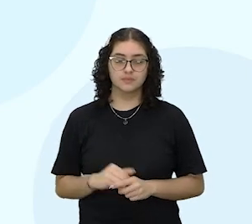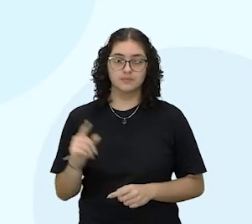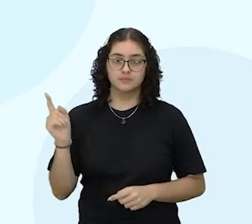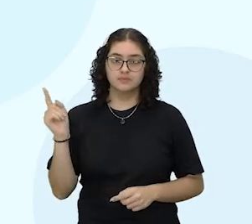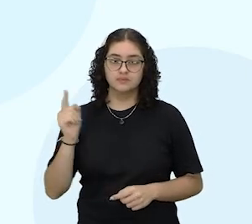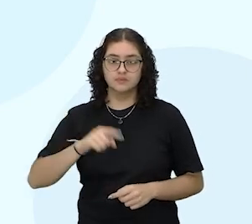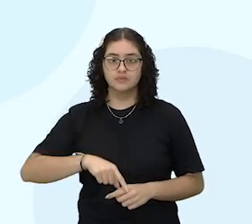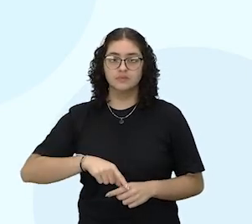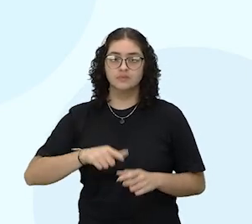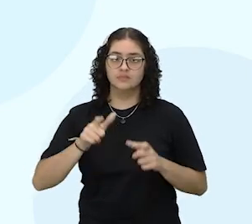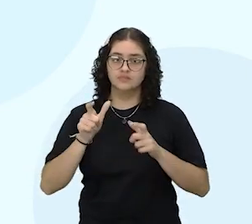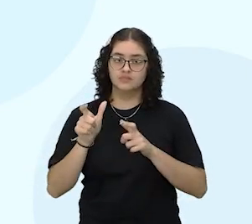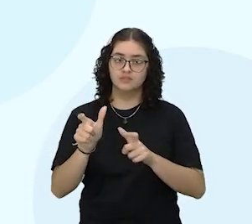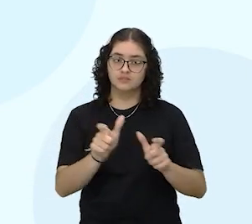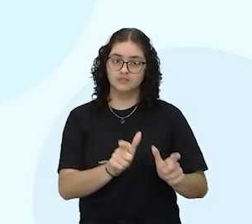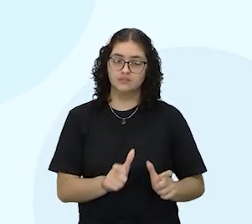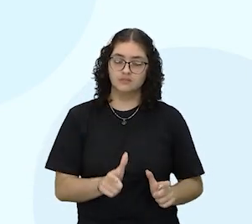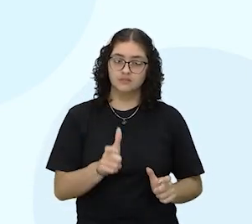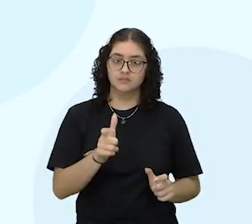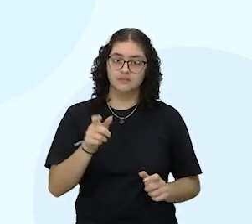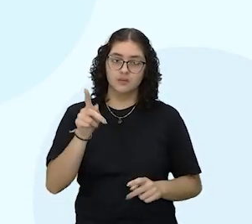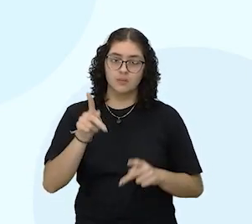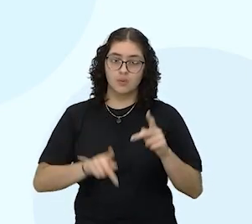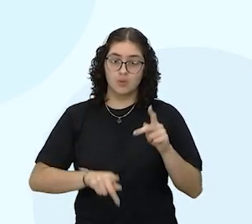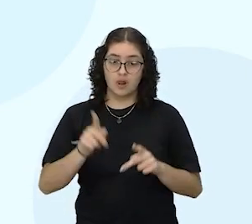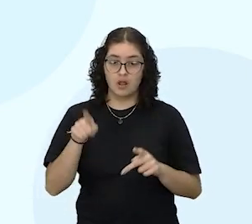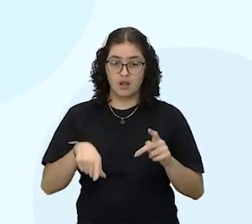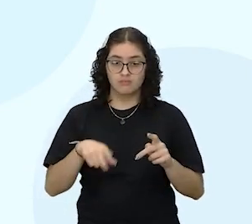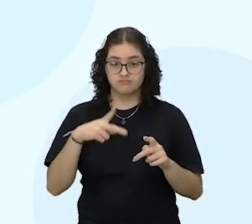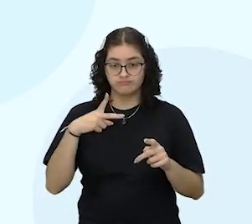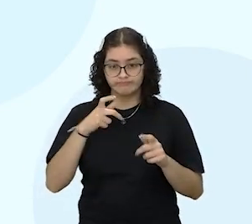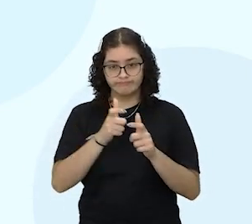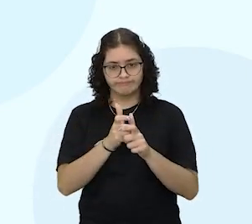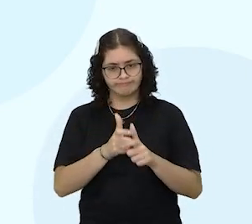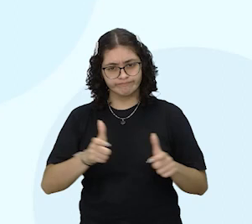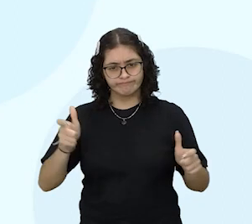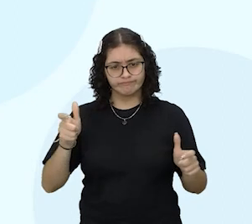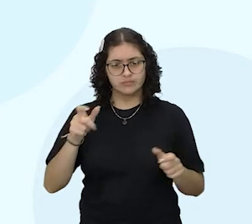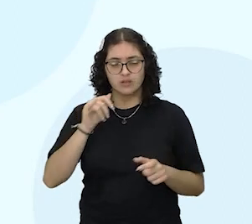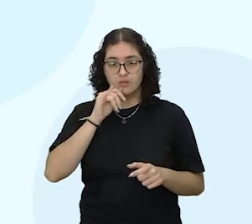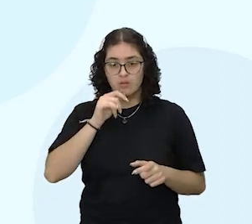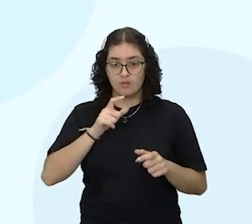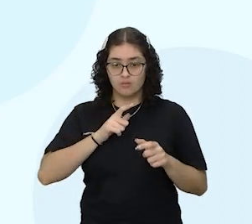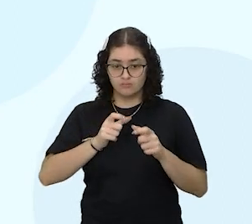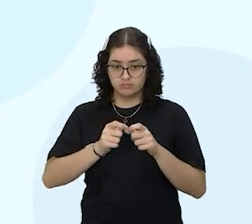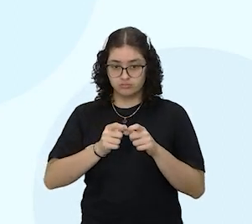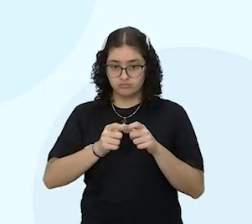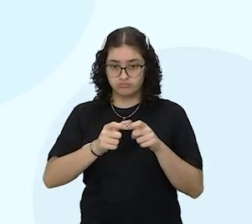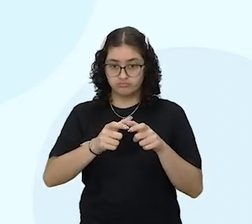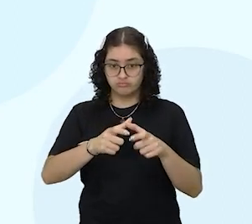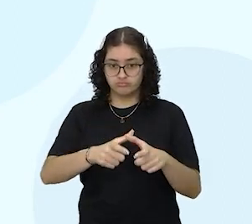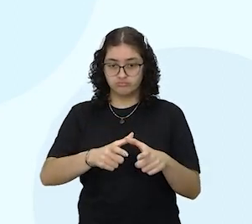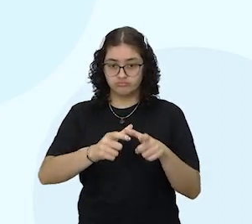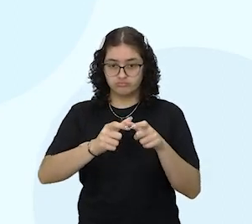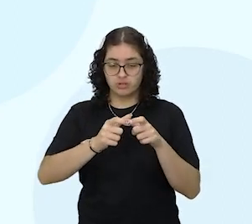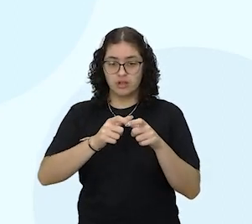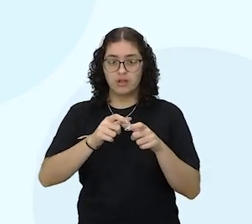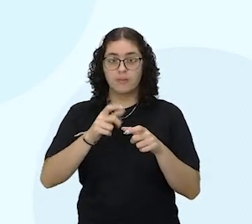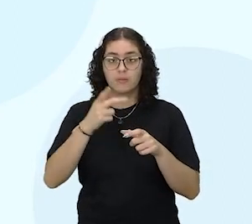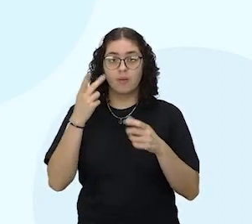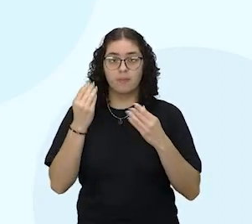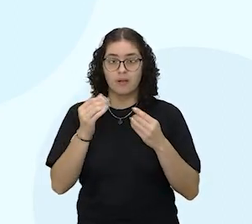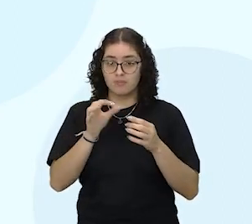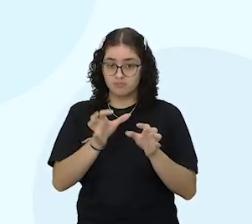são localidades onde a população é maior. Então, quanto maior a bolinha, mais população tem. Quanto menor a